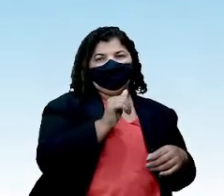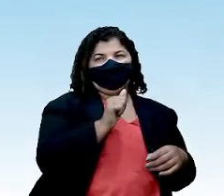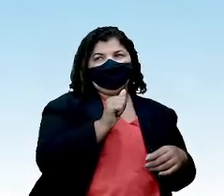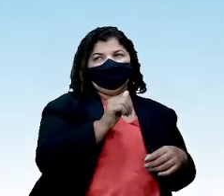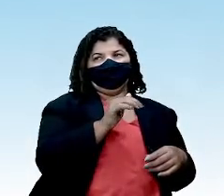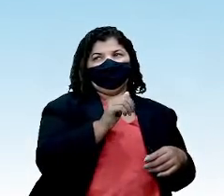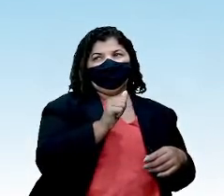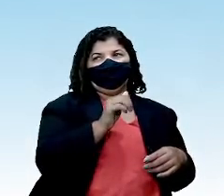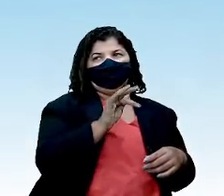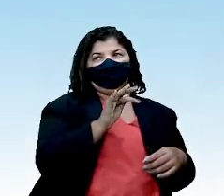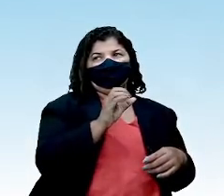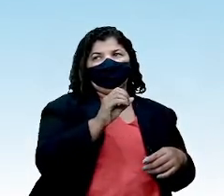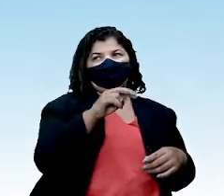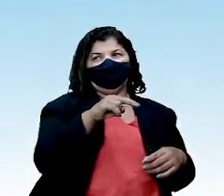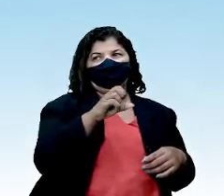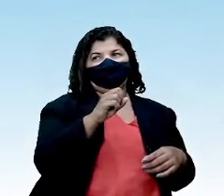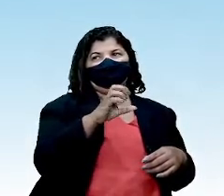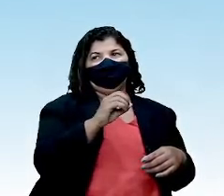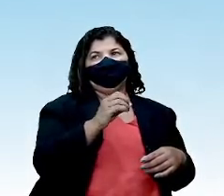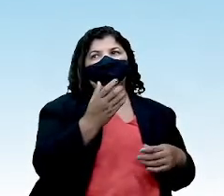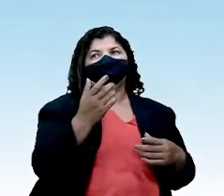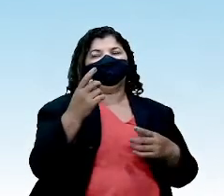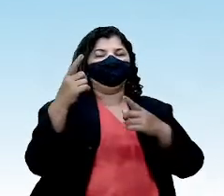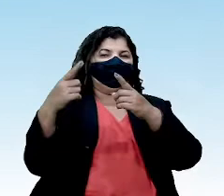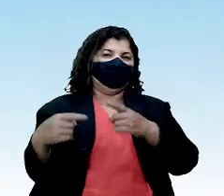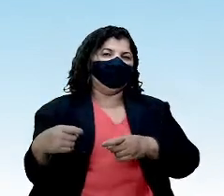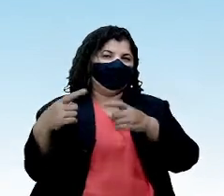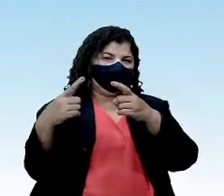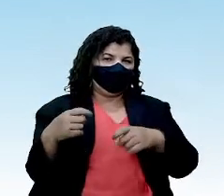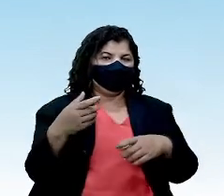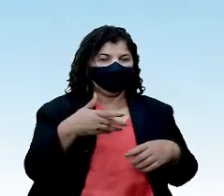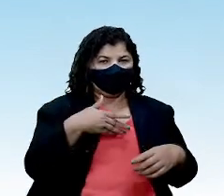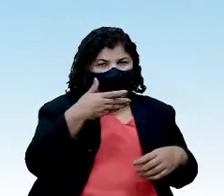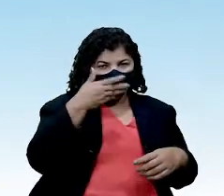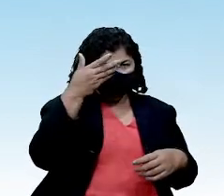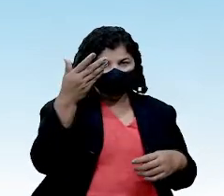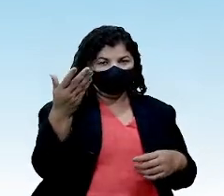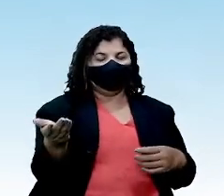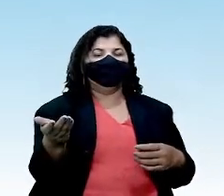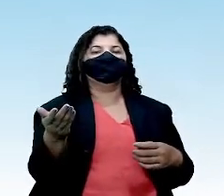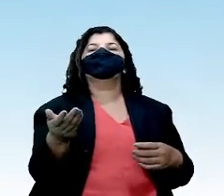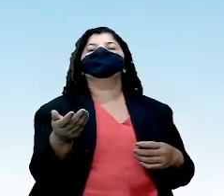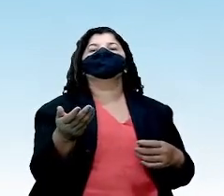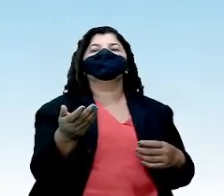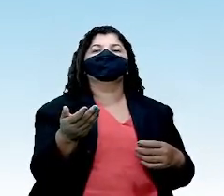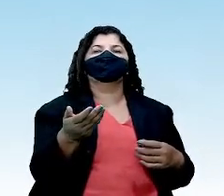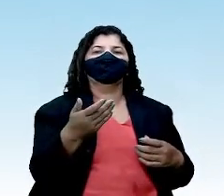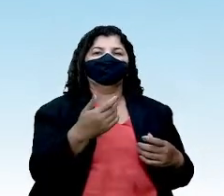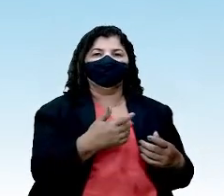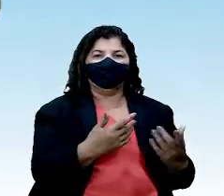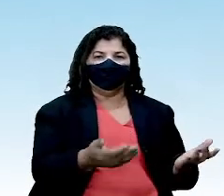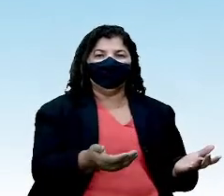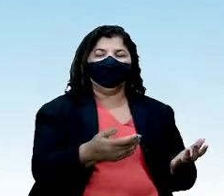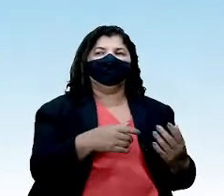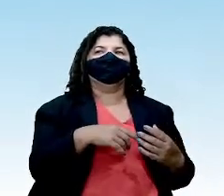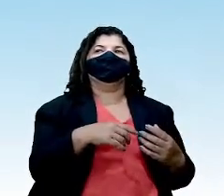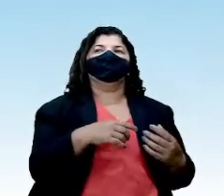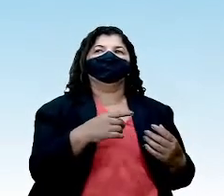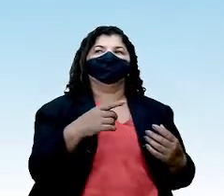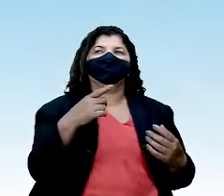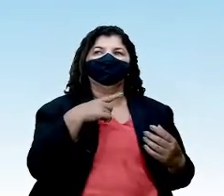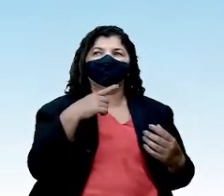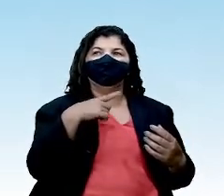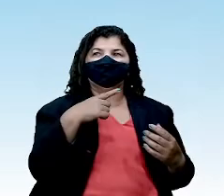combater os árabes. Né? Aí, em 1139, ele rompeu, né, e proclamou a independência